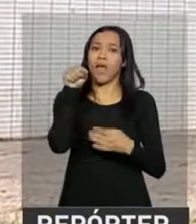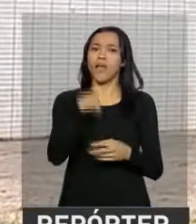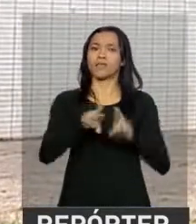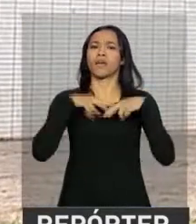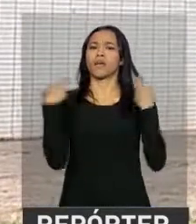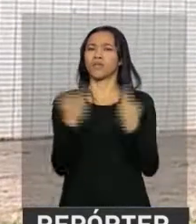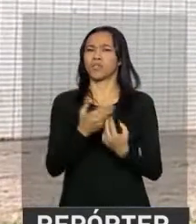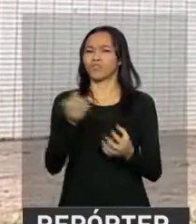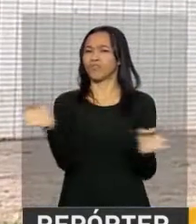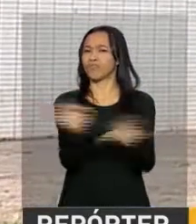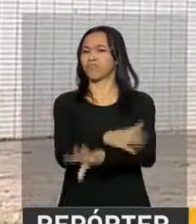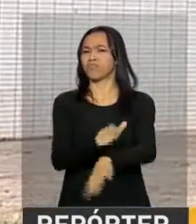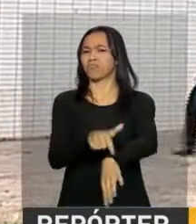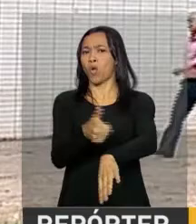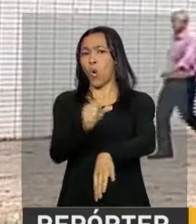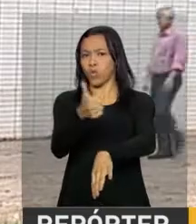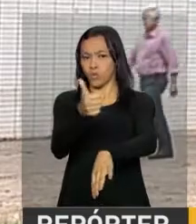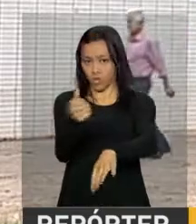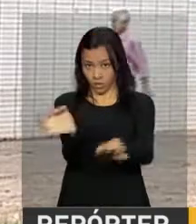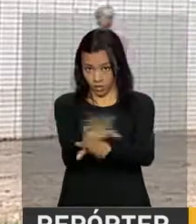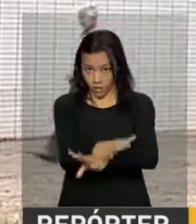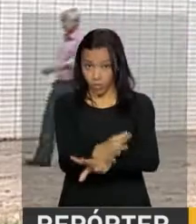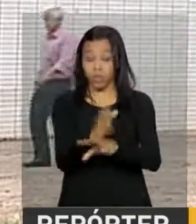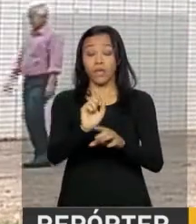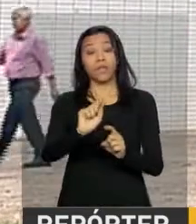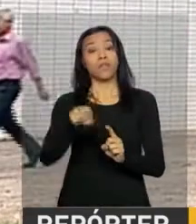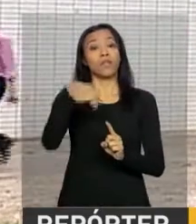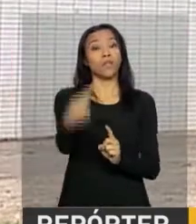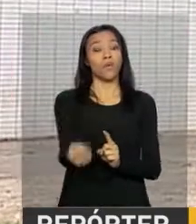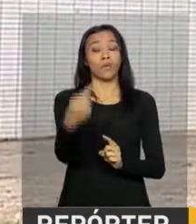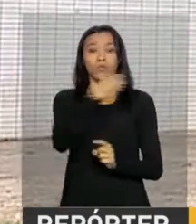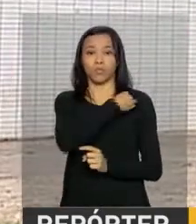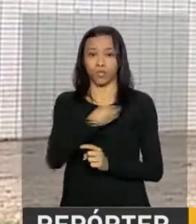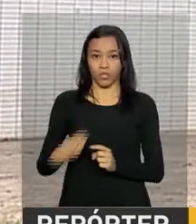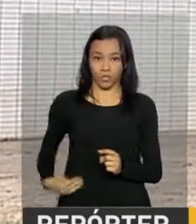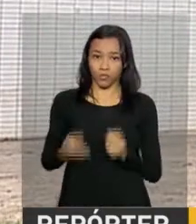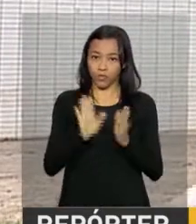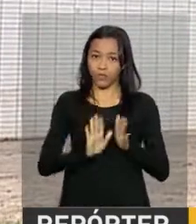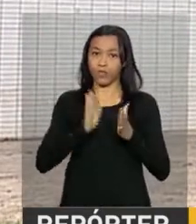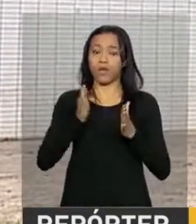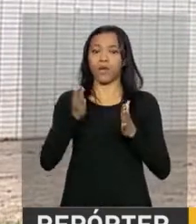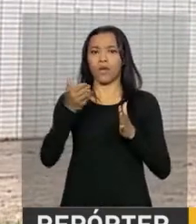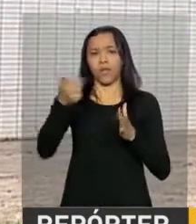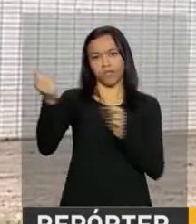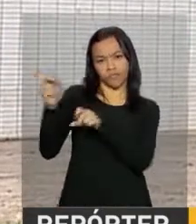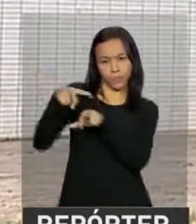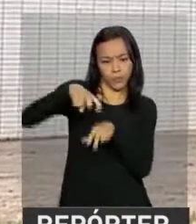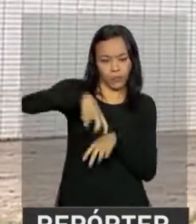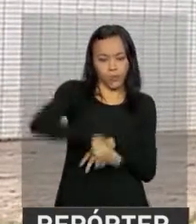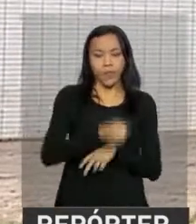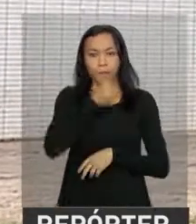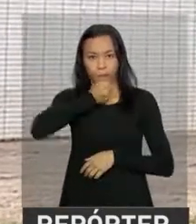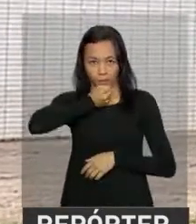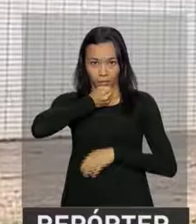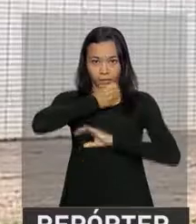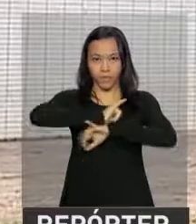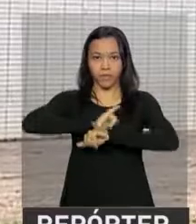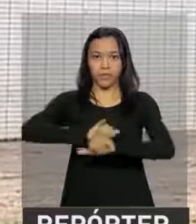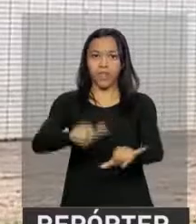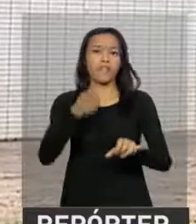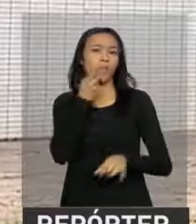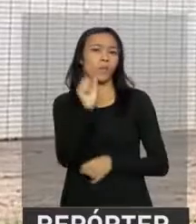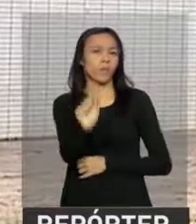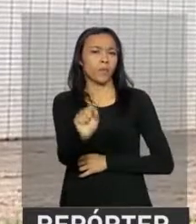terminou por volta das 11 horas e logo depois o ministro Henrique Meirelles desceu para dar uma coletiva aqui para os jornalistas. Ele disse que